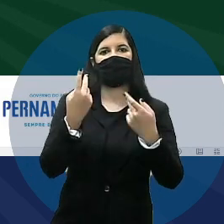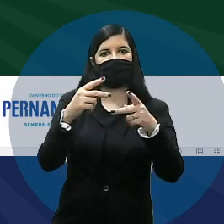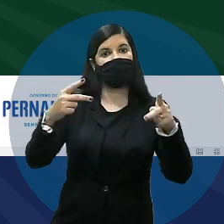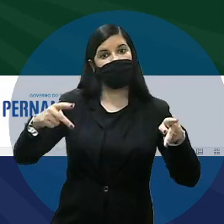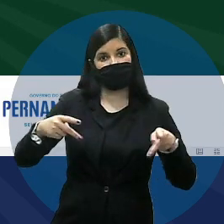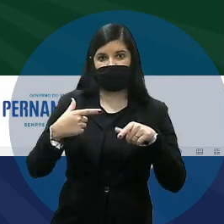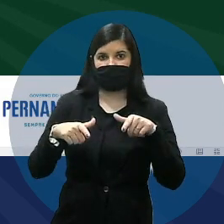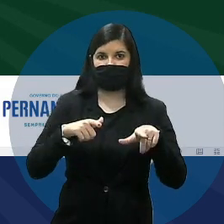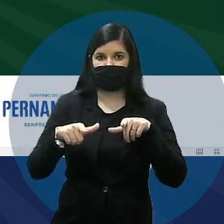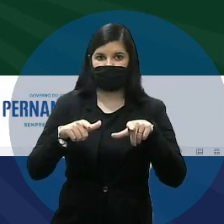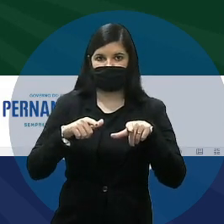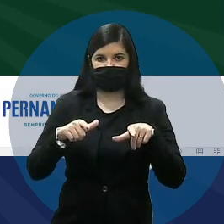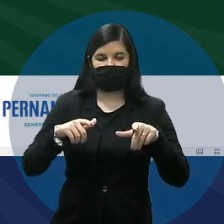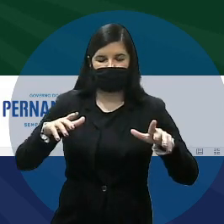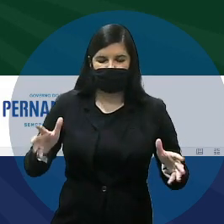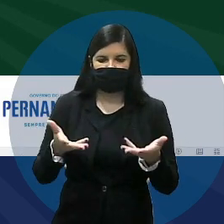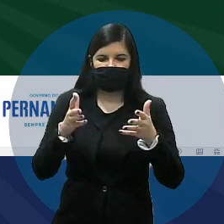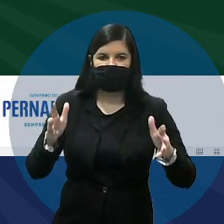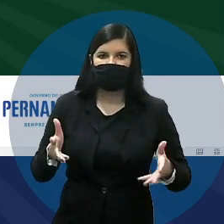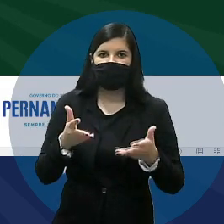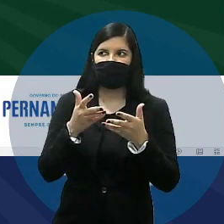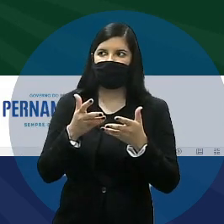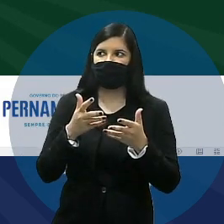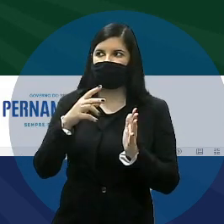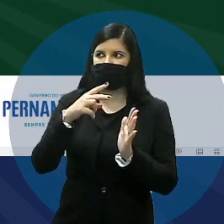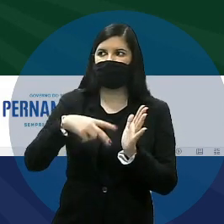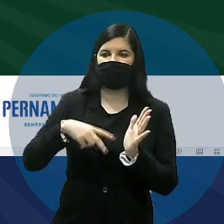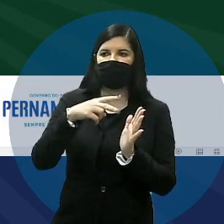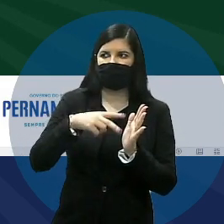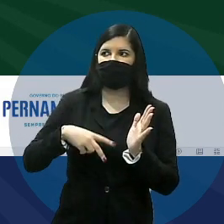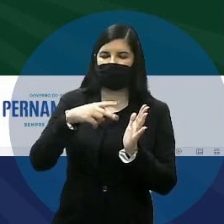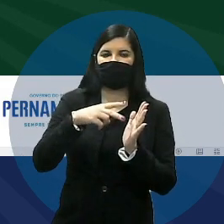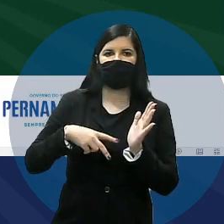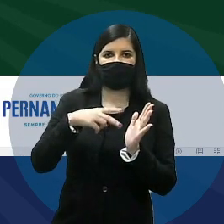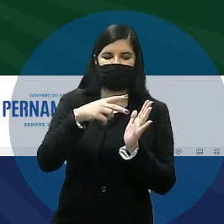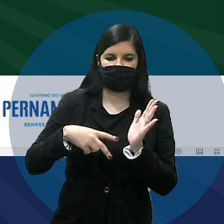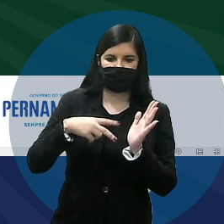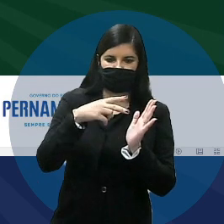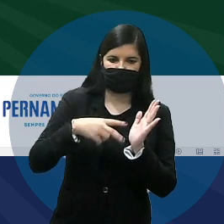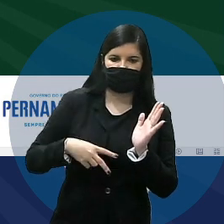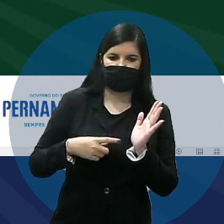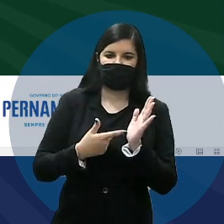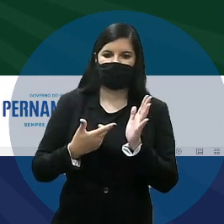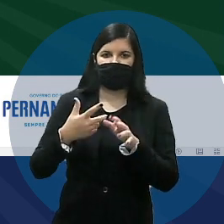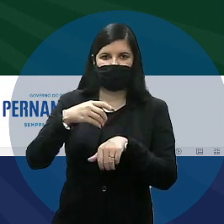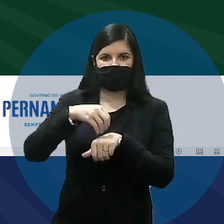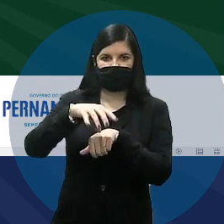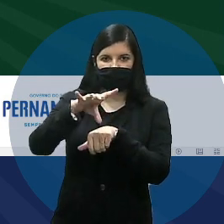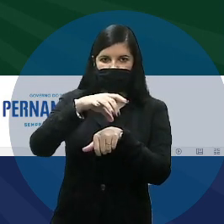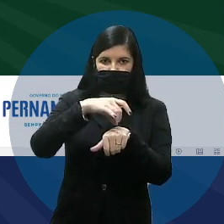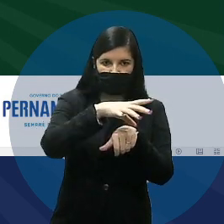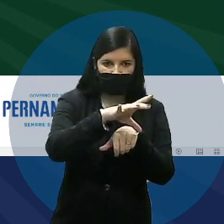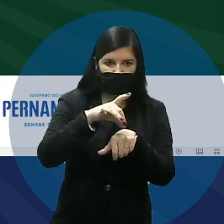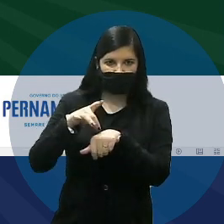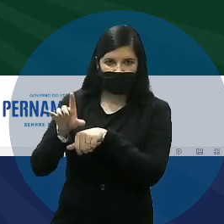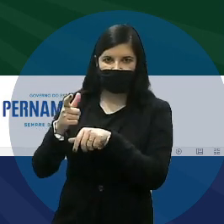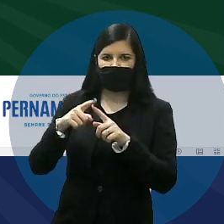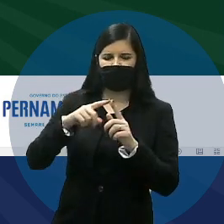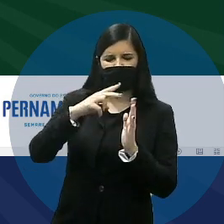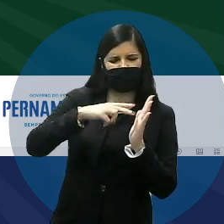eles são instigados à leitura, né? Tanto leitura compartilhada como a sua leitura